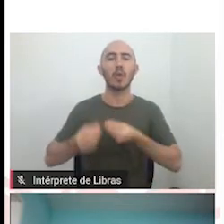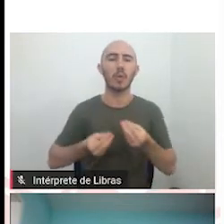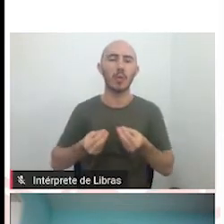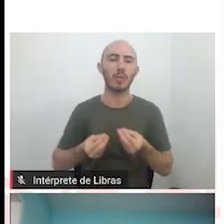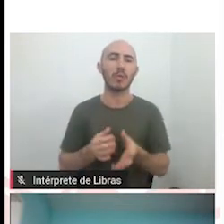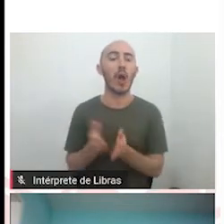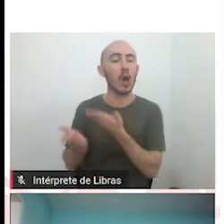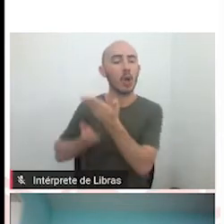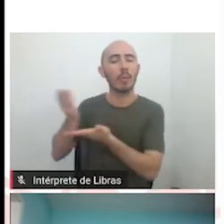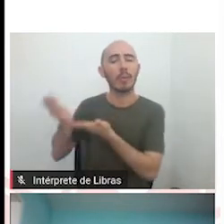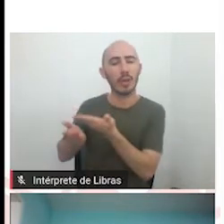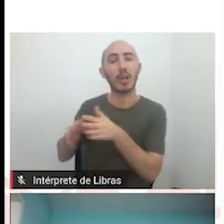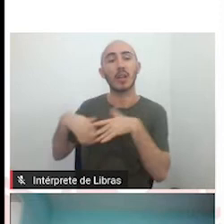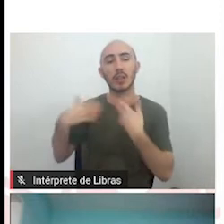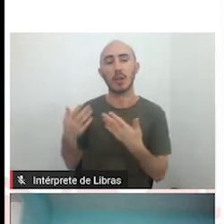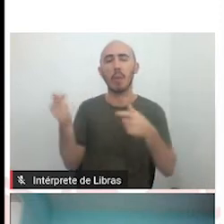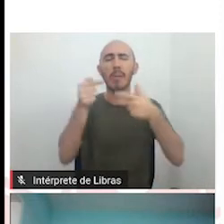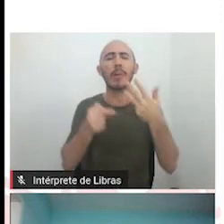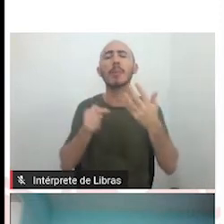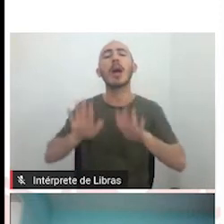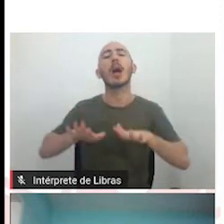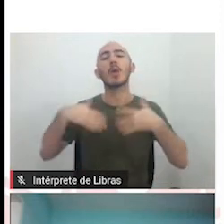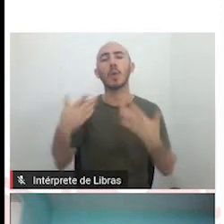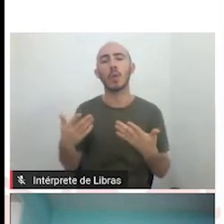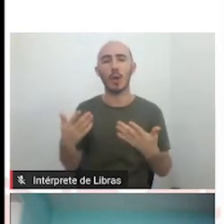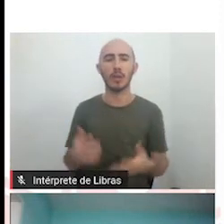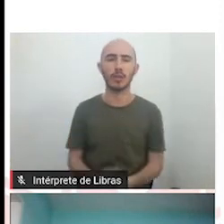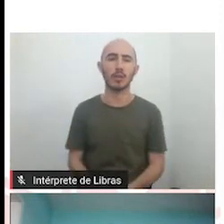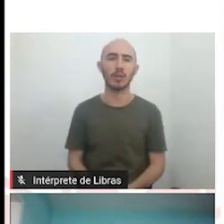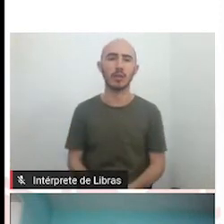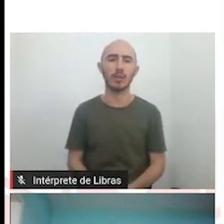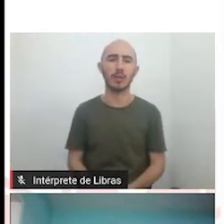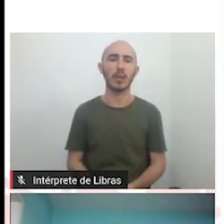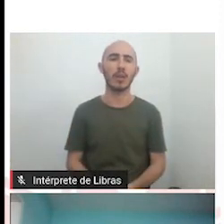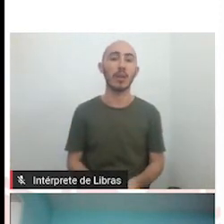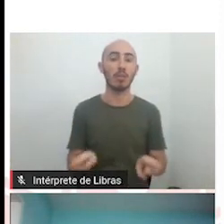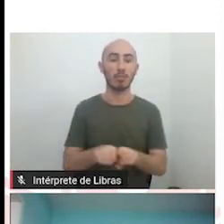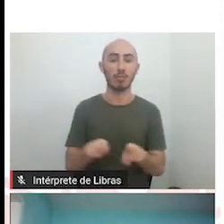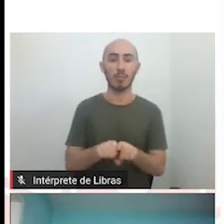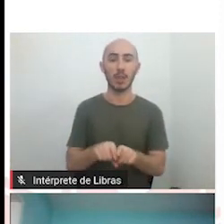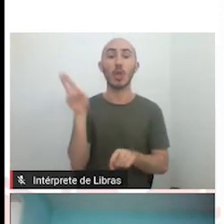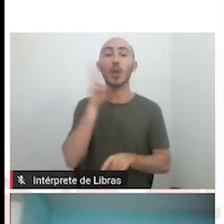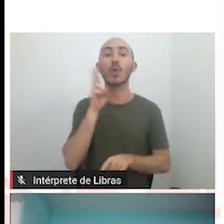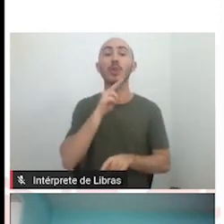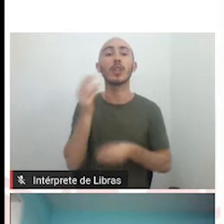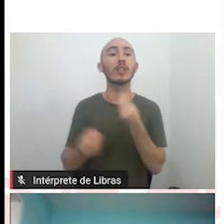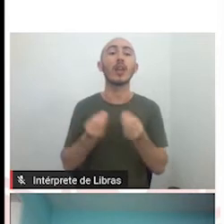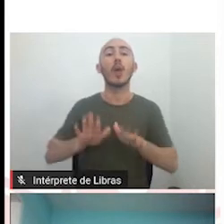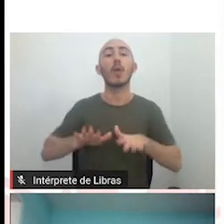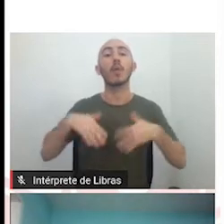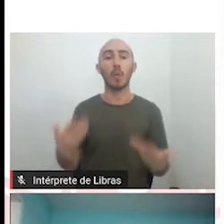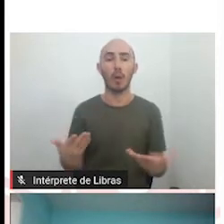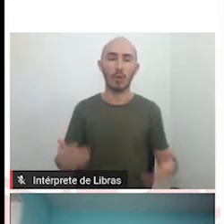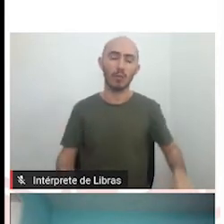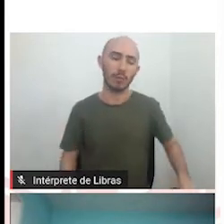Então, quais são os sinais? Pode passar, tá certo? Quais são os sinais de alarme para SARAG? Então, no